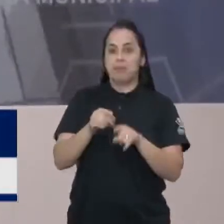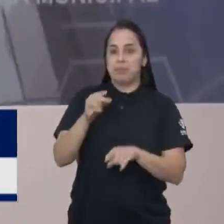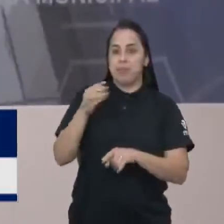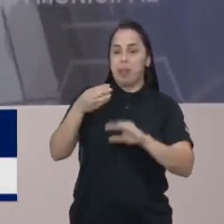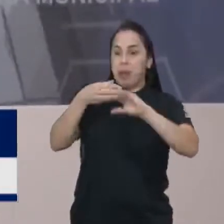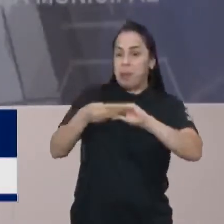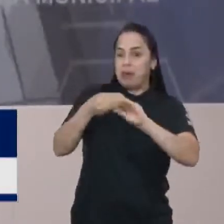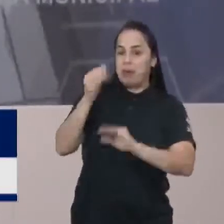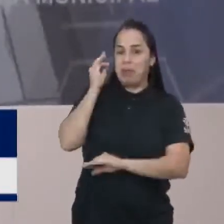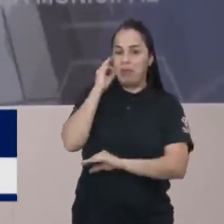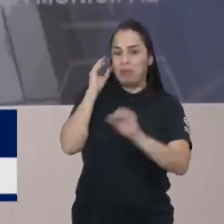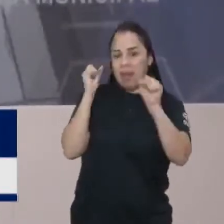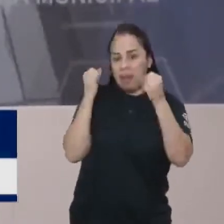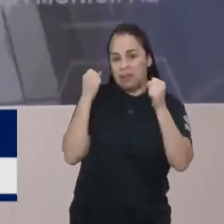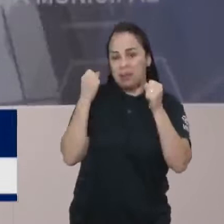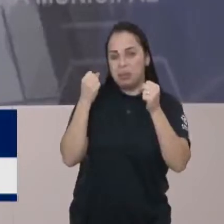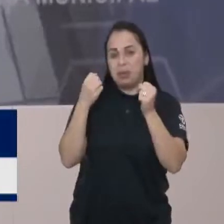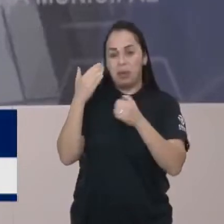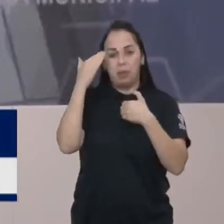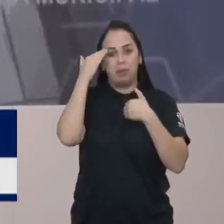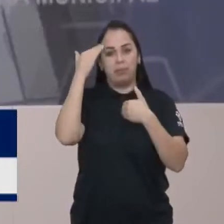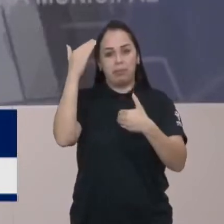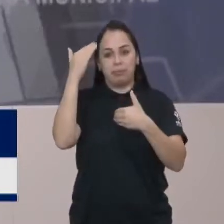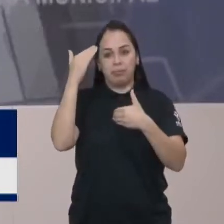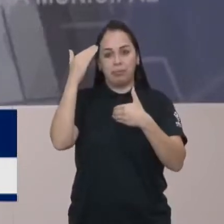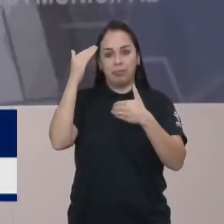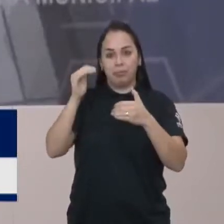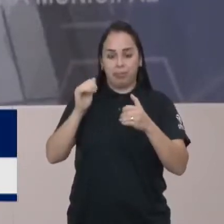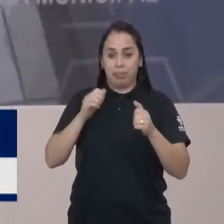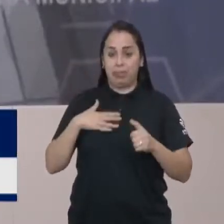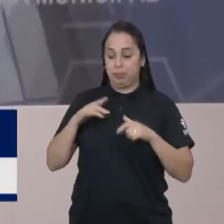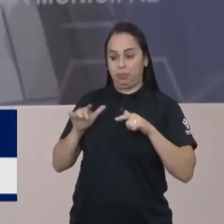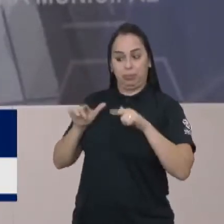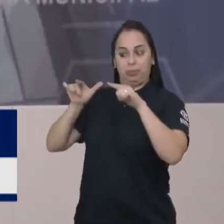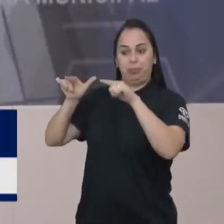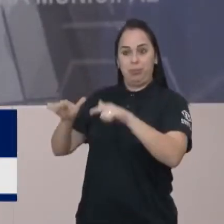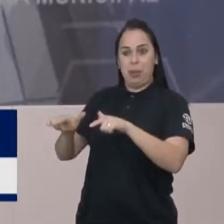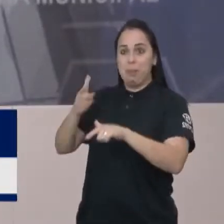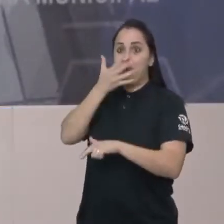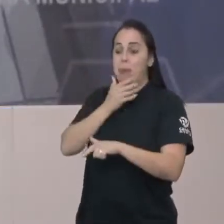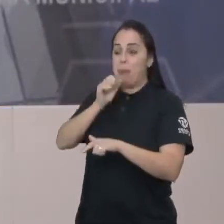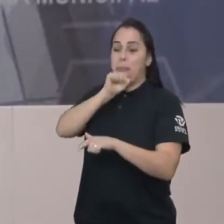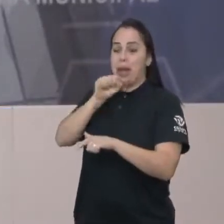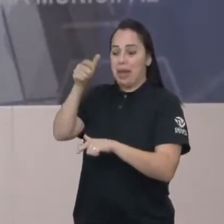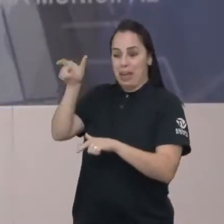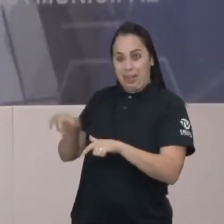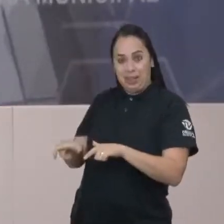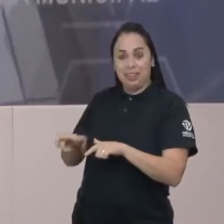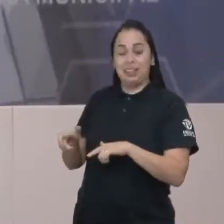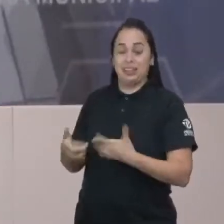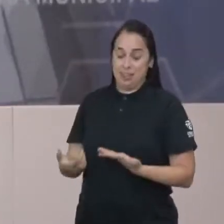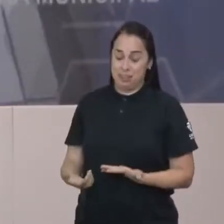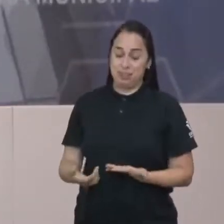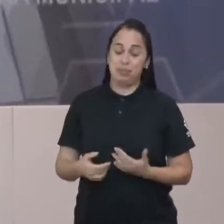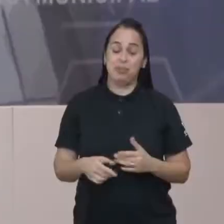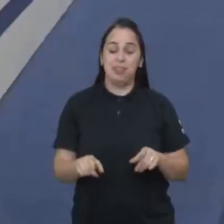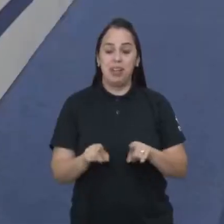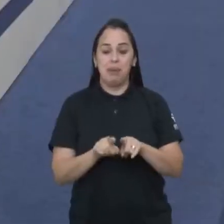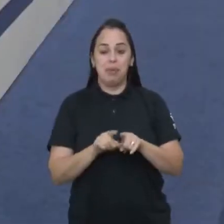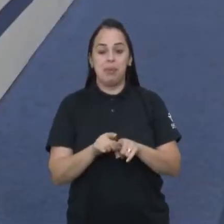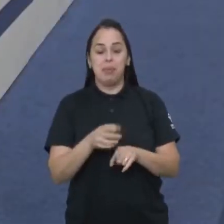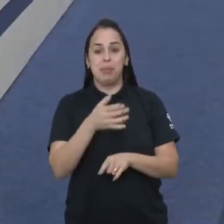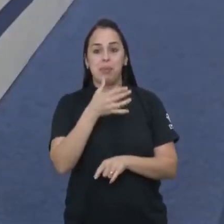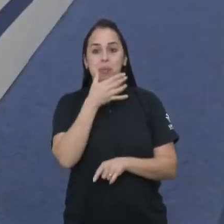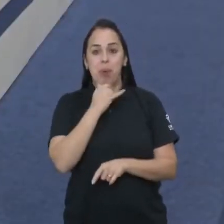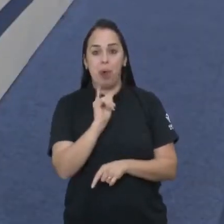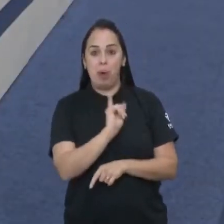Muito obrigado pela merecida homenagem ao meu pai. Acho bastante orgulhoso. Também a meu irmão,